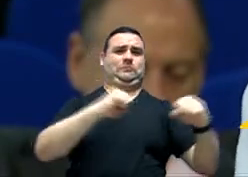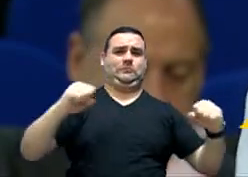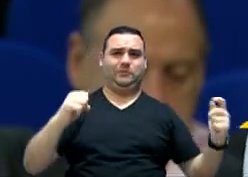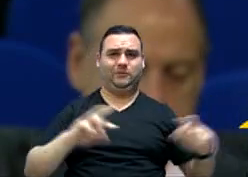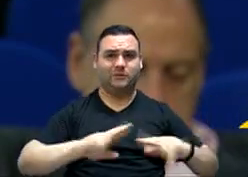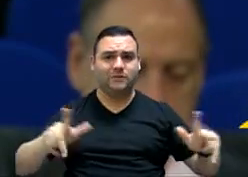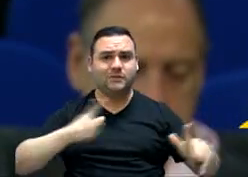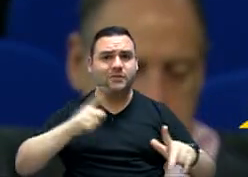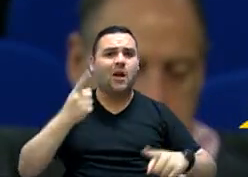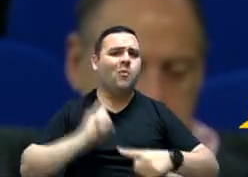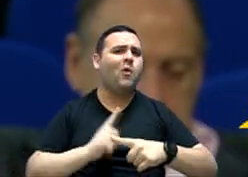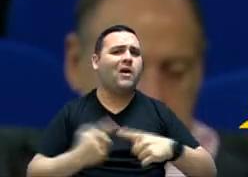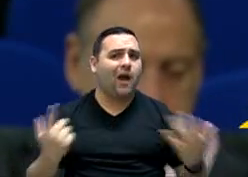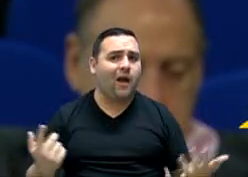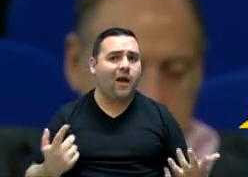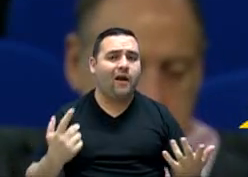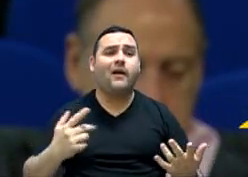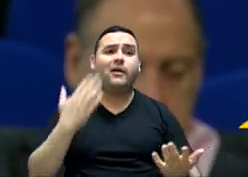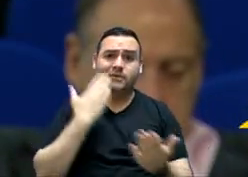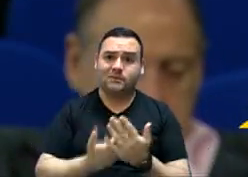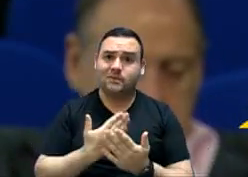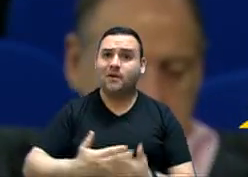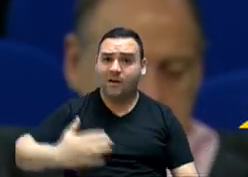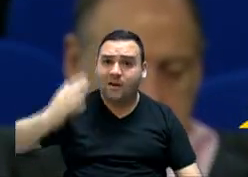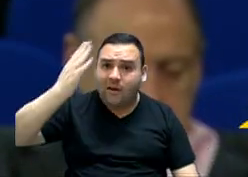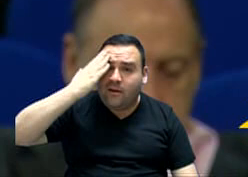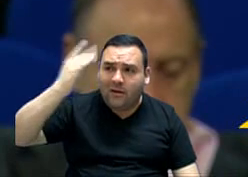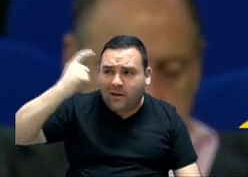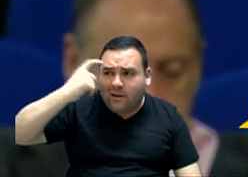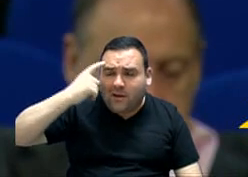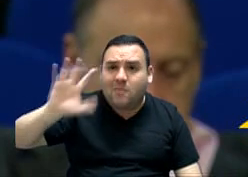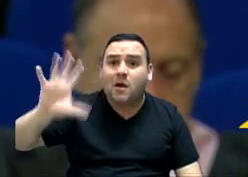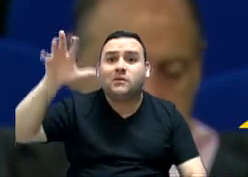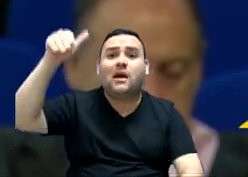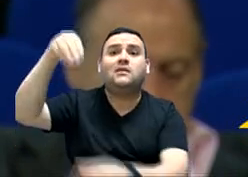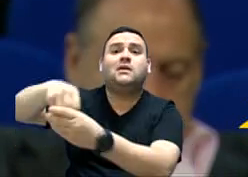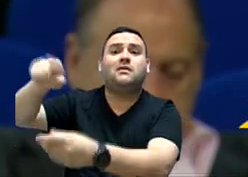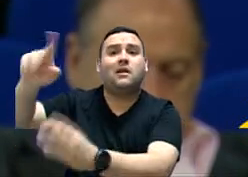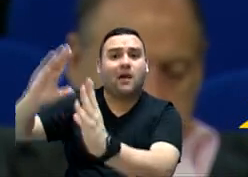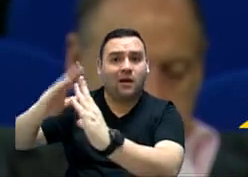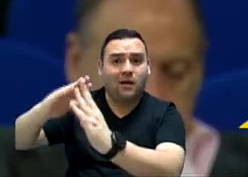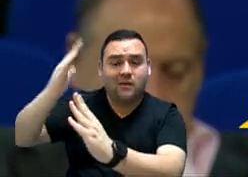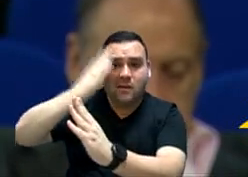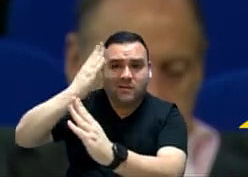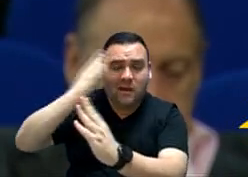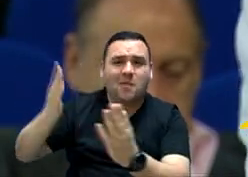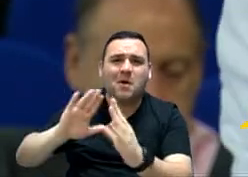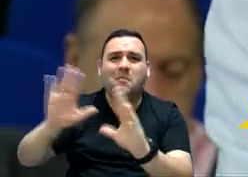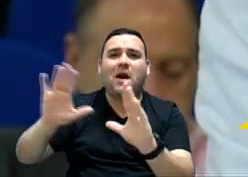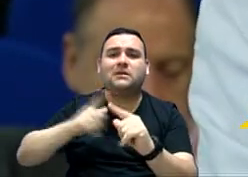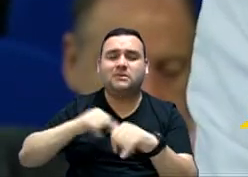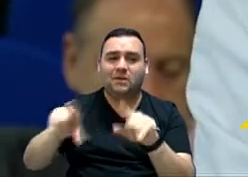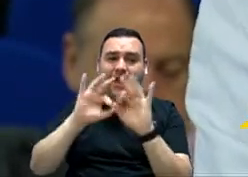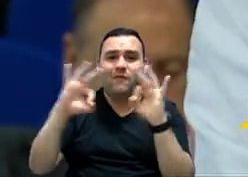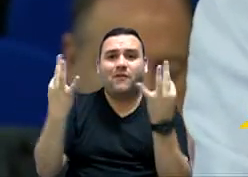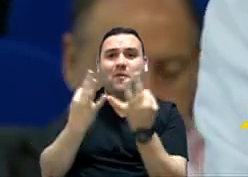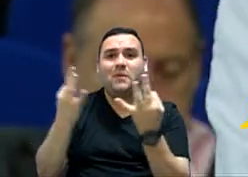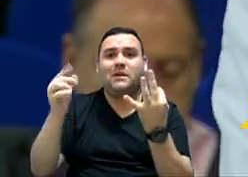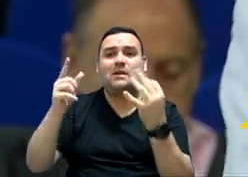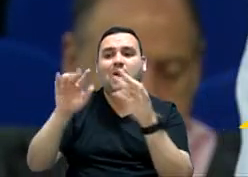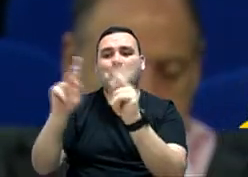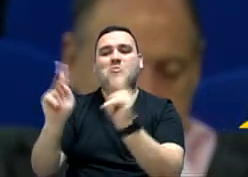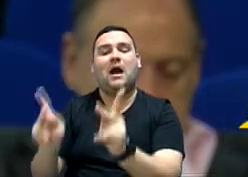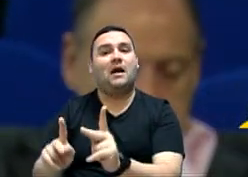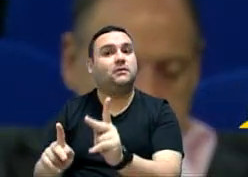outras crianças, e muitas vezes até as escolas sabem o que ocorre dentro do ambiente familiar. Sempre se quer dizer que a família é um ambiente